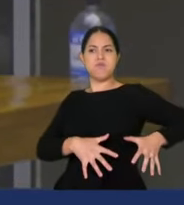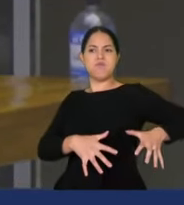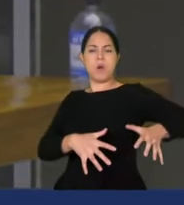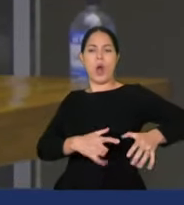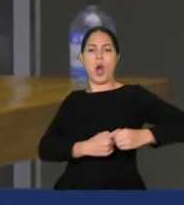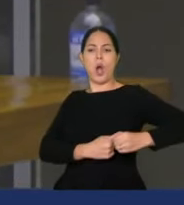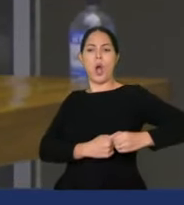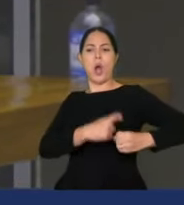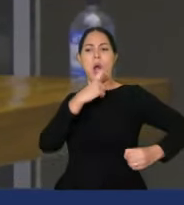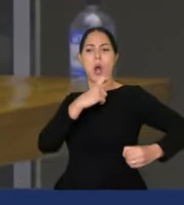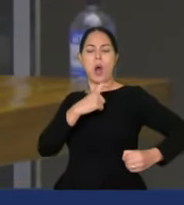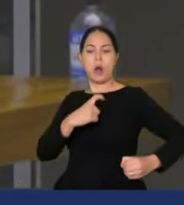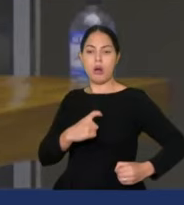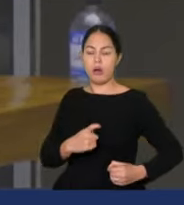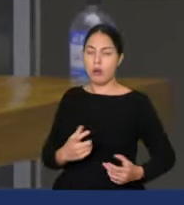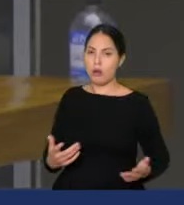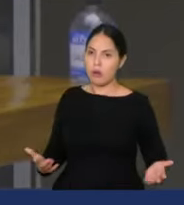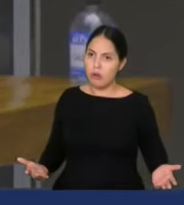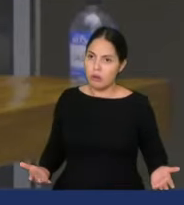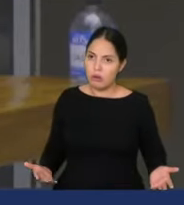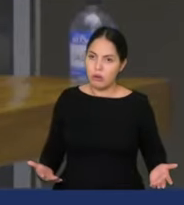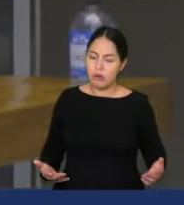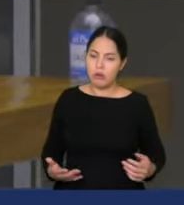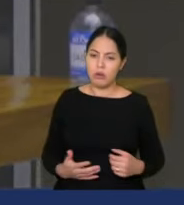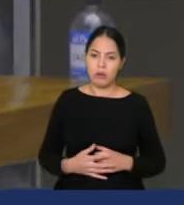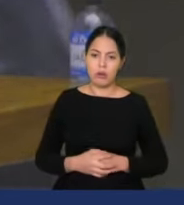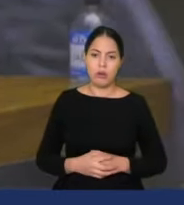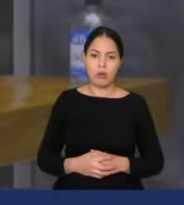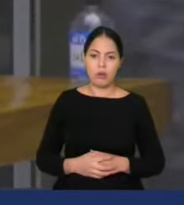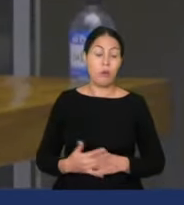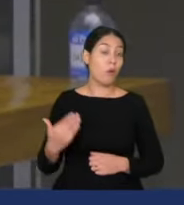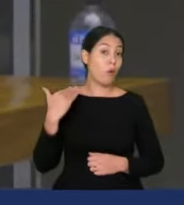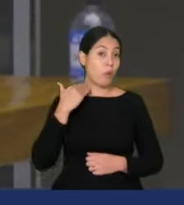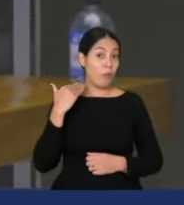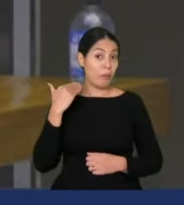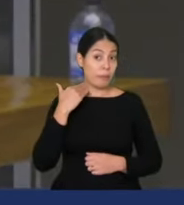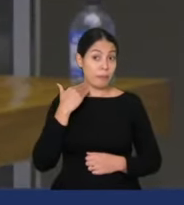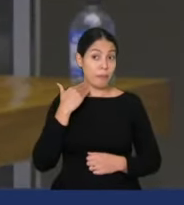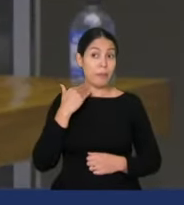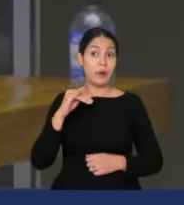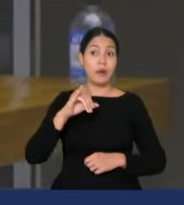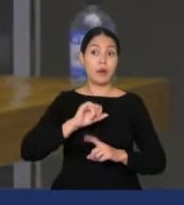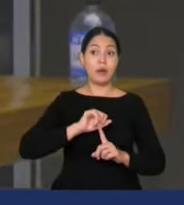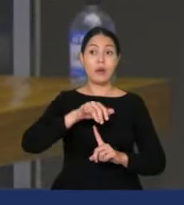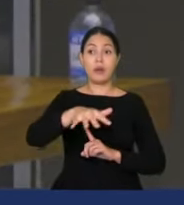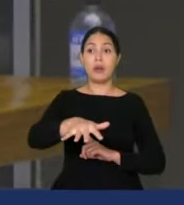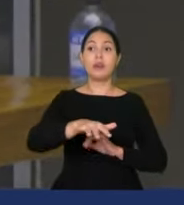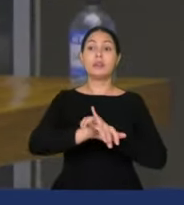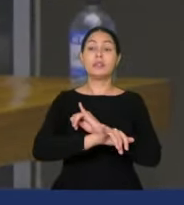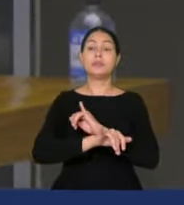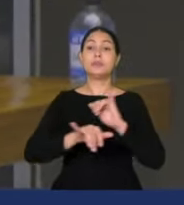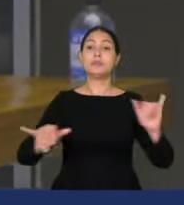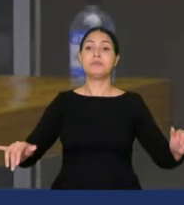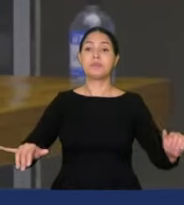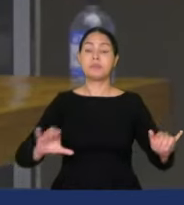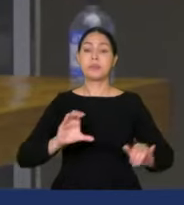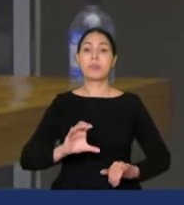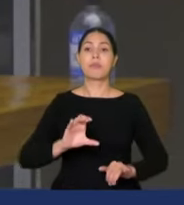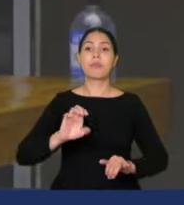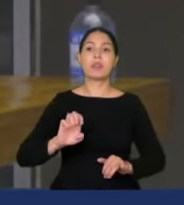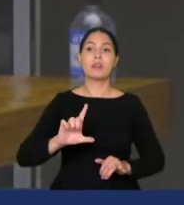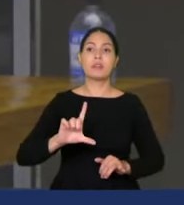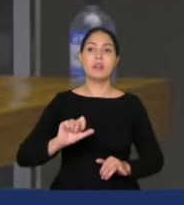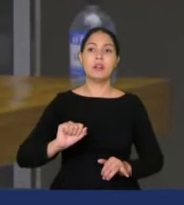preço aí se ela vier a ser privatizada. O Banco Central já elevou a Selic a 12,75.